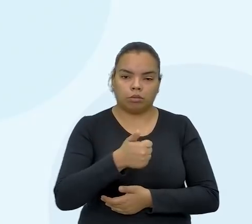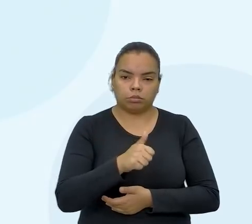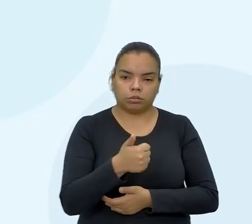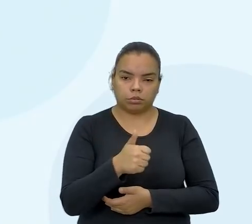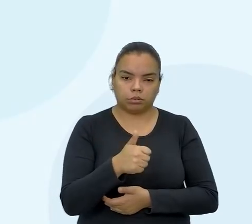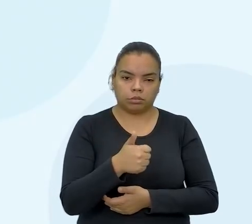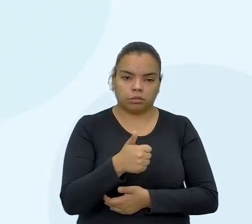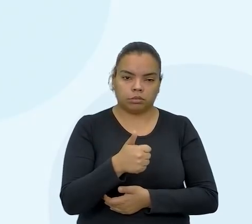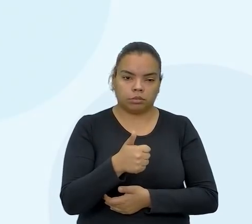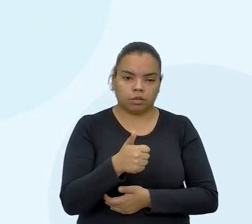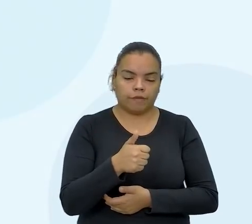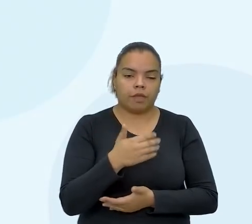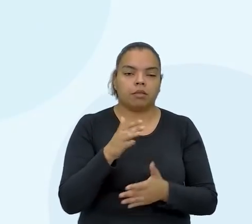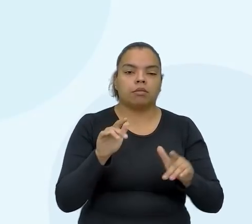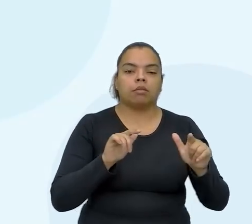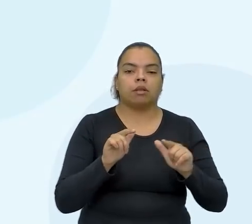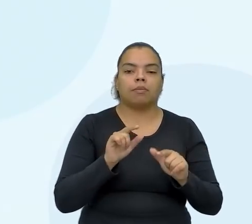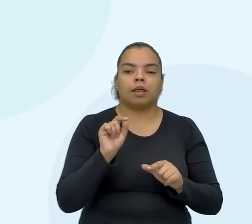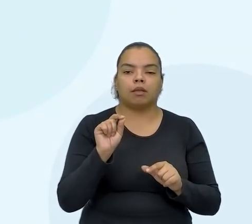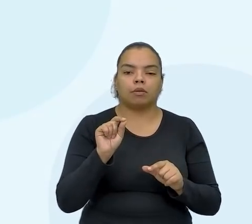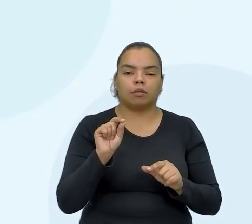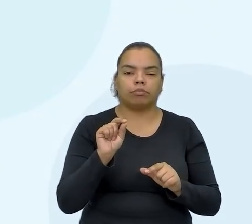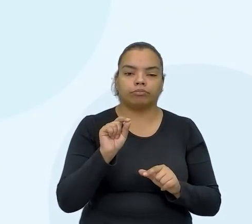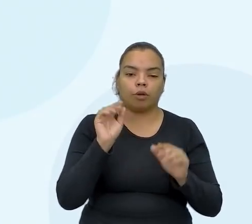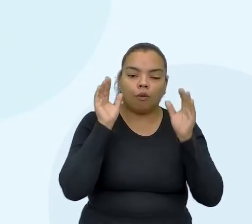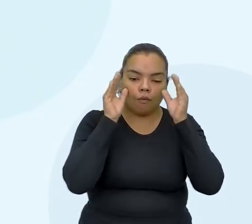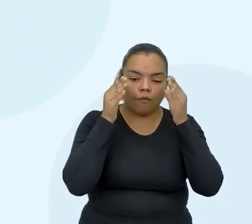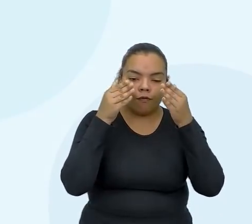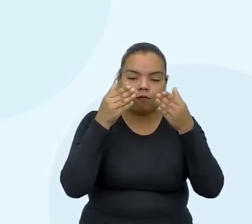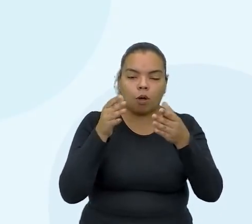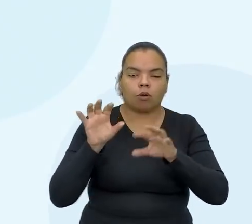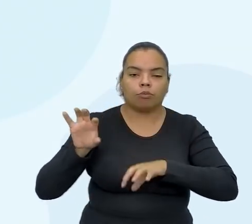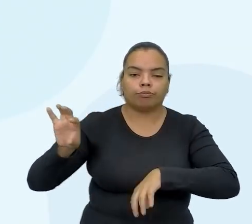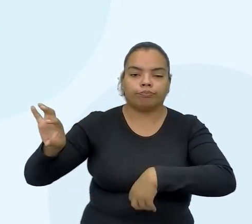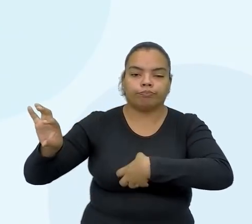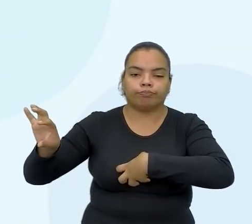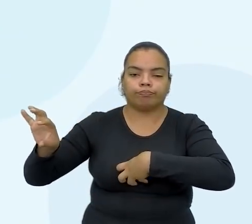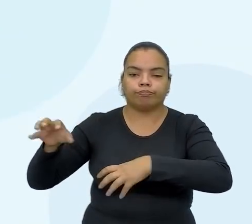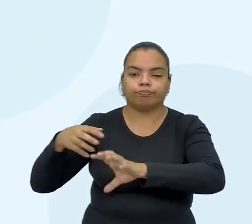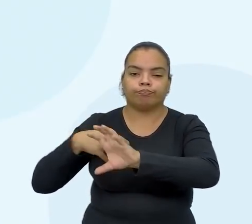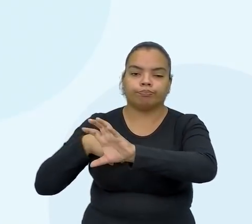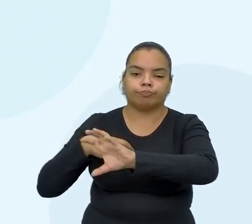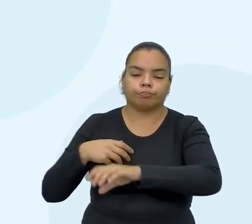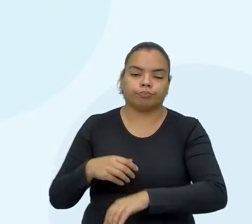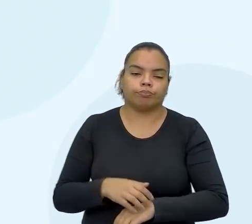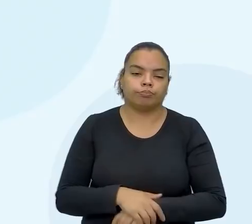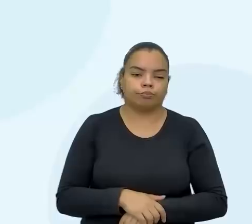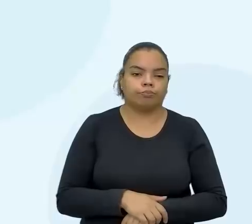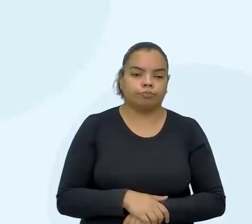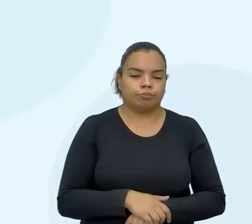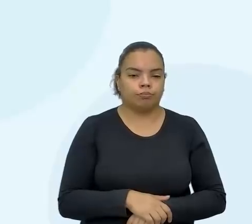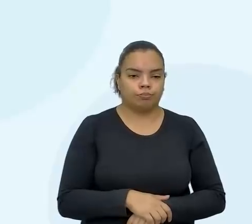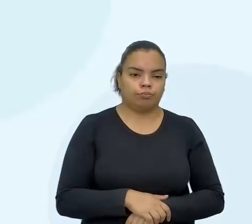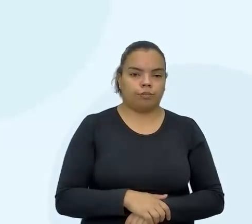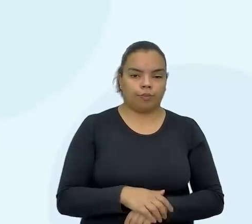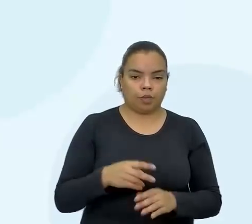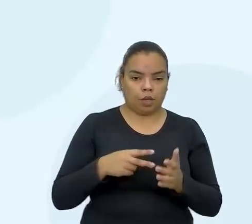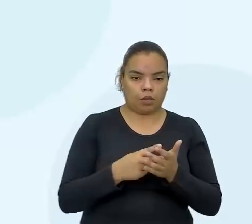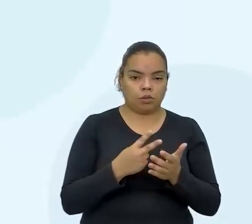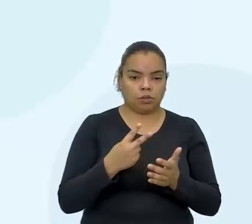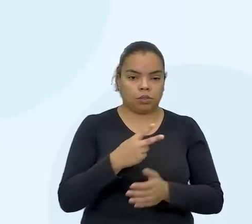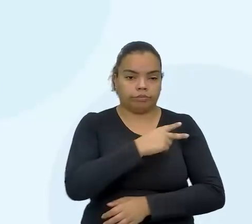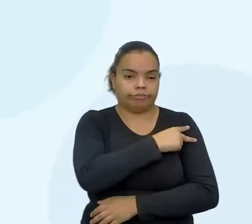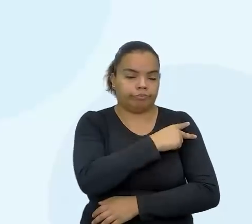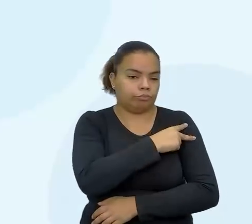como foco principal essa empatia, essa compaixão com o sentimento do outro. Pode passar? No segundo ano,